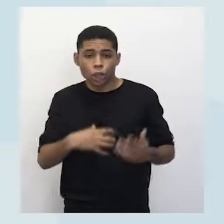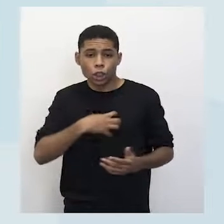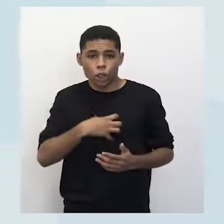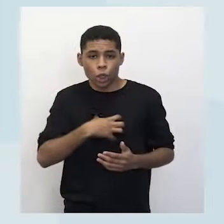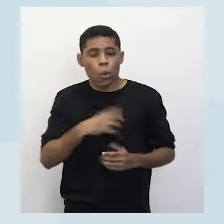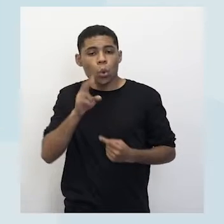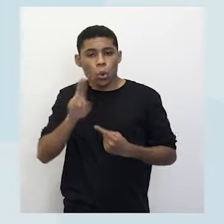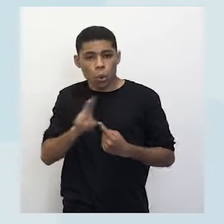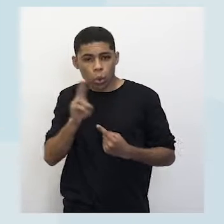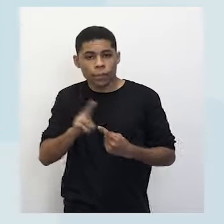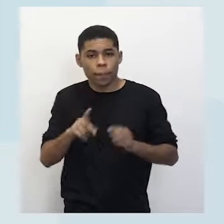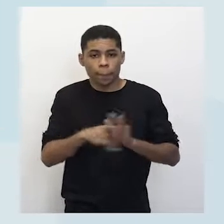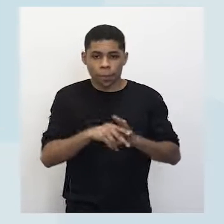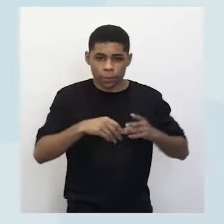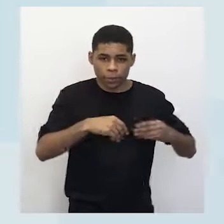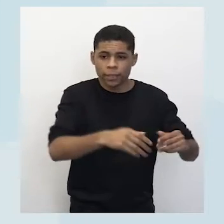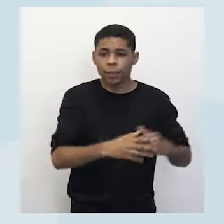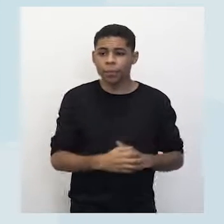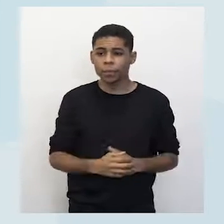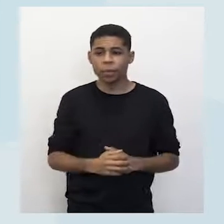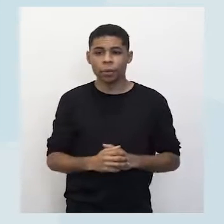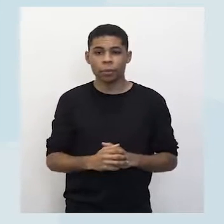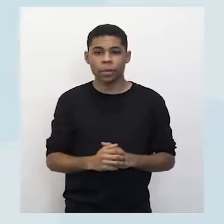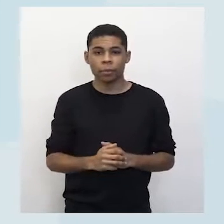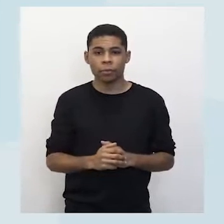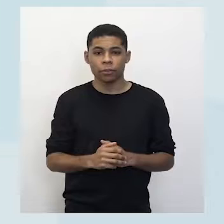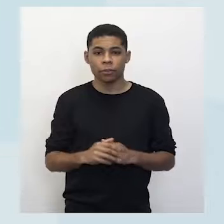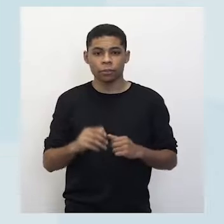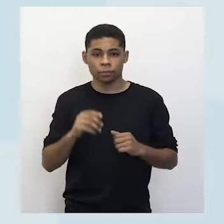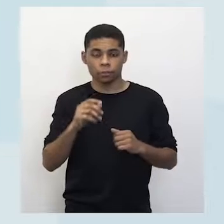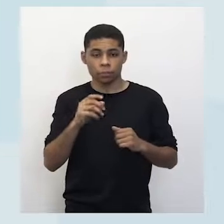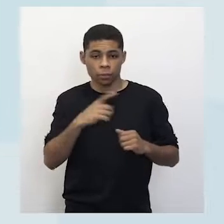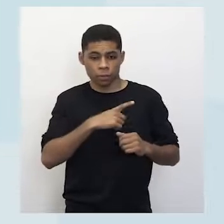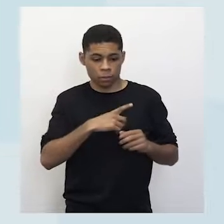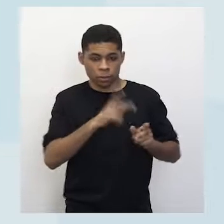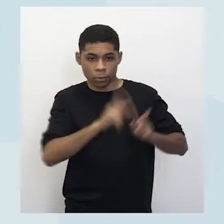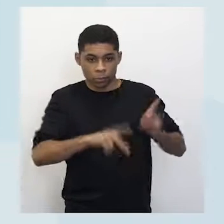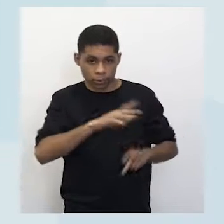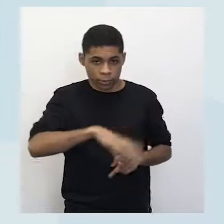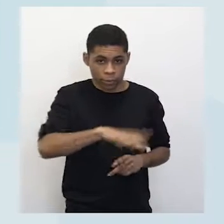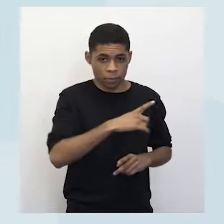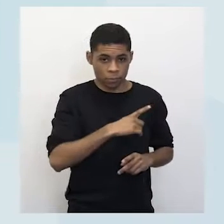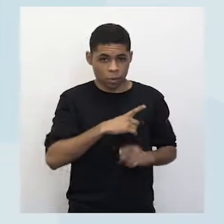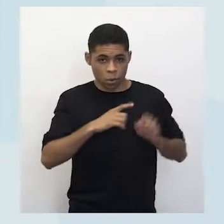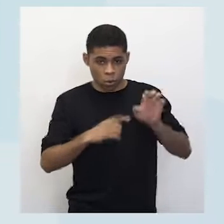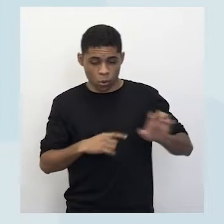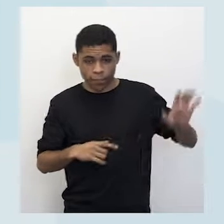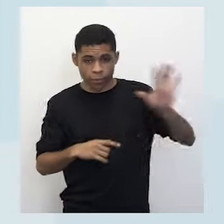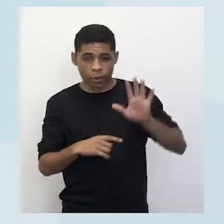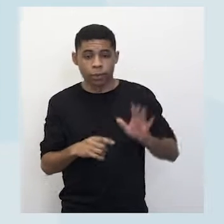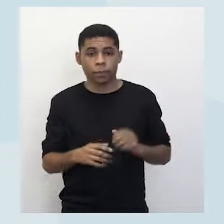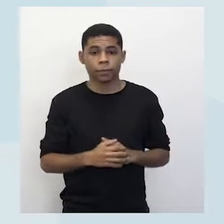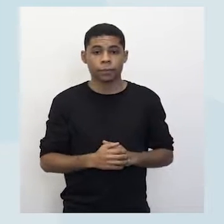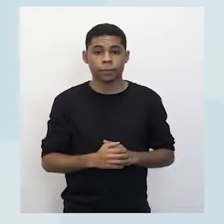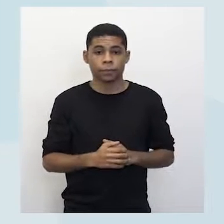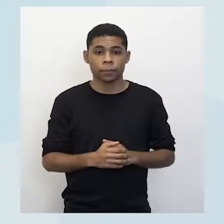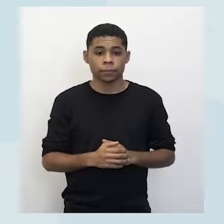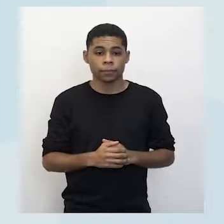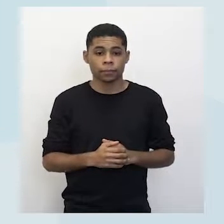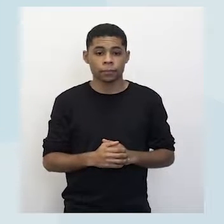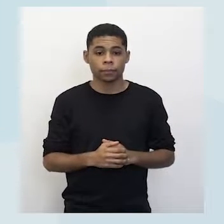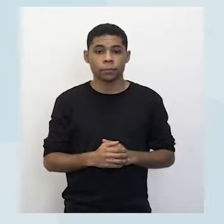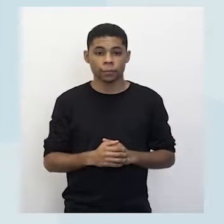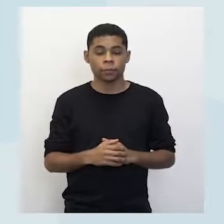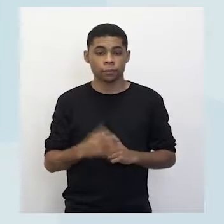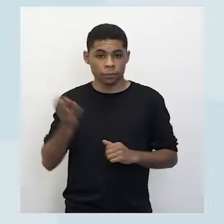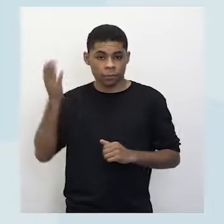de uso da terra, né, por parte de boa parte da população europeia. No caso aí os servos, né,